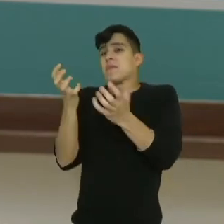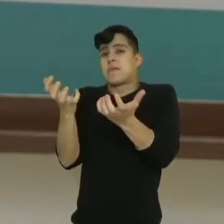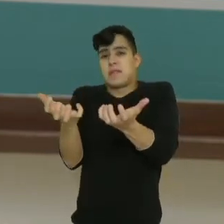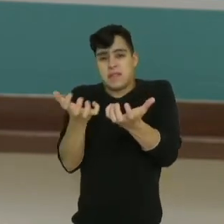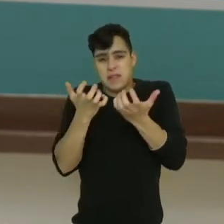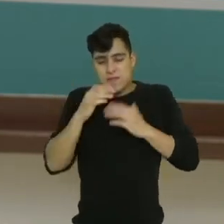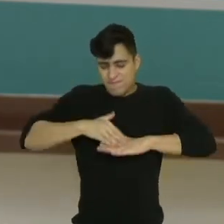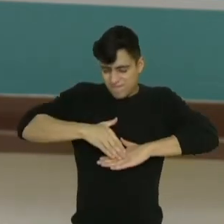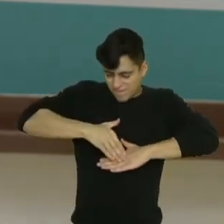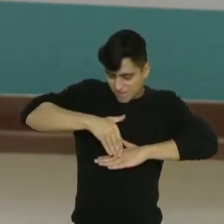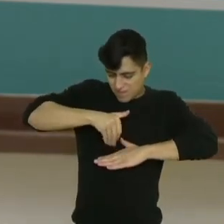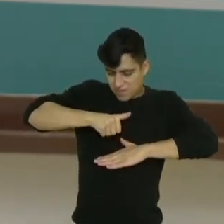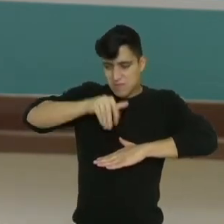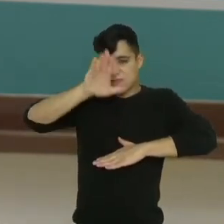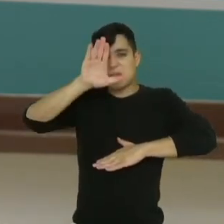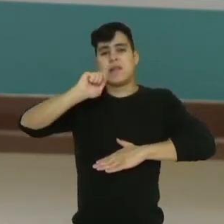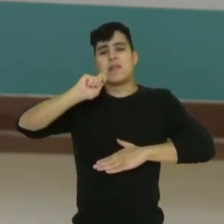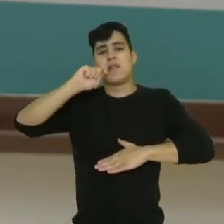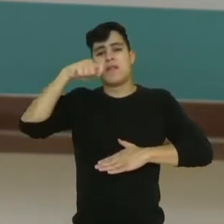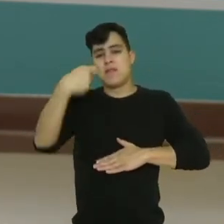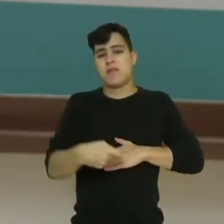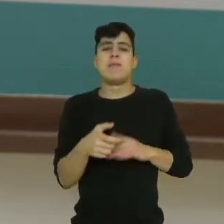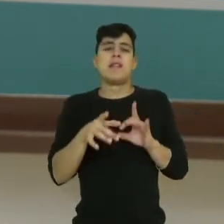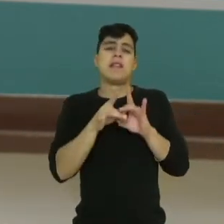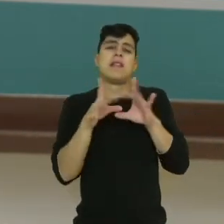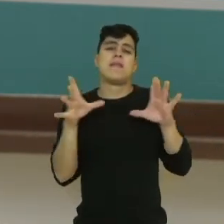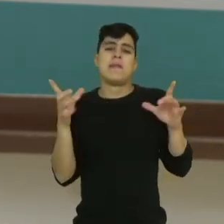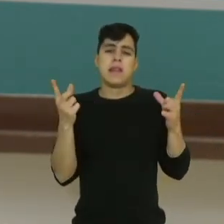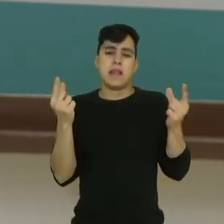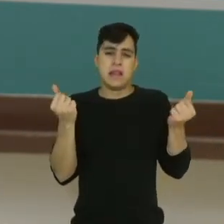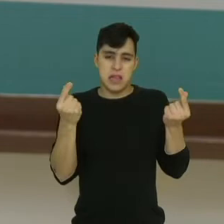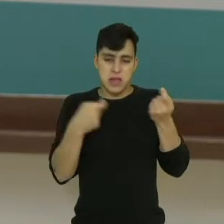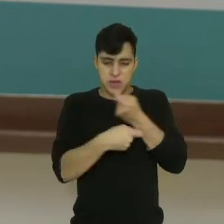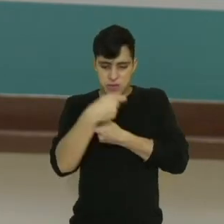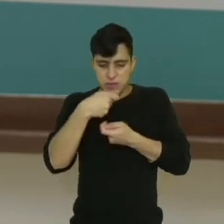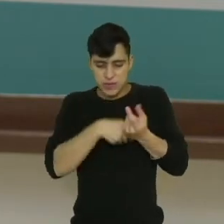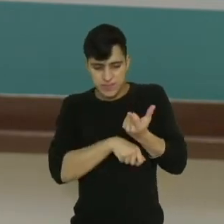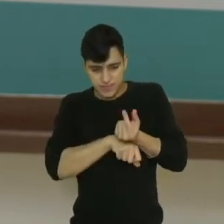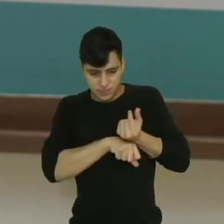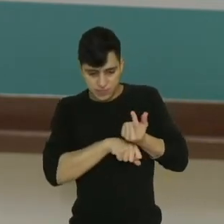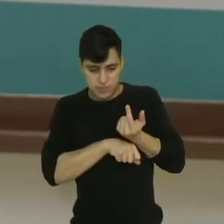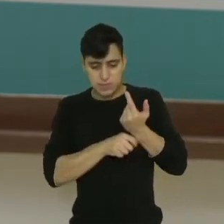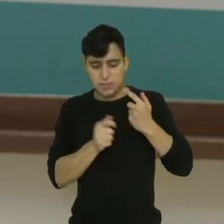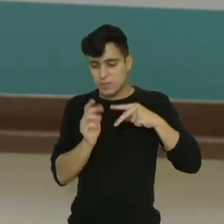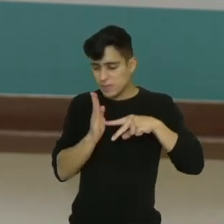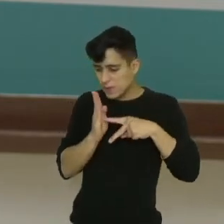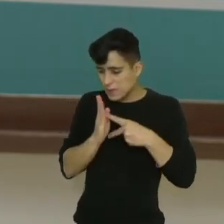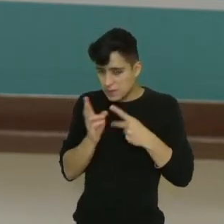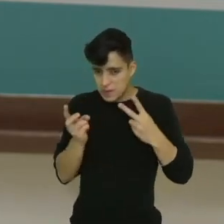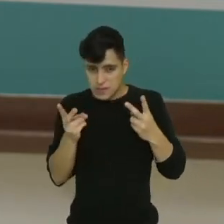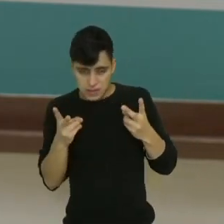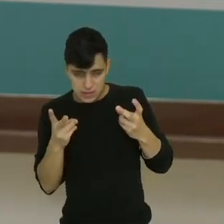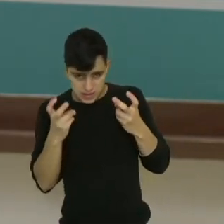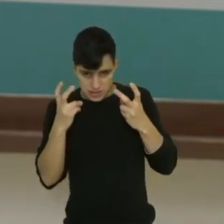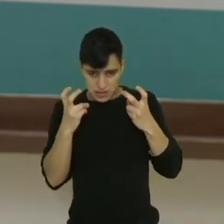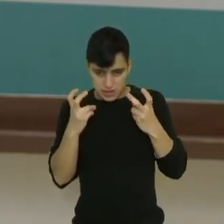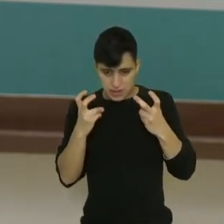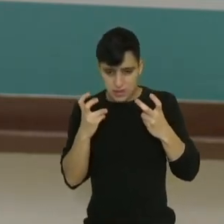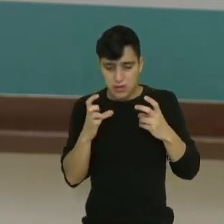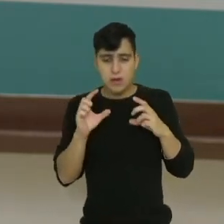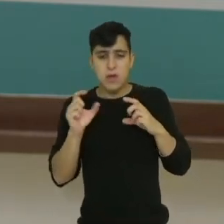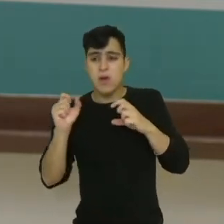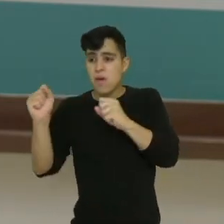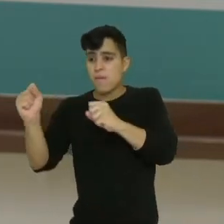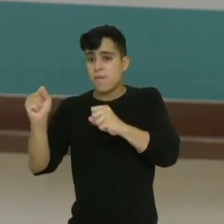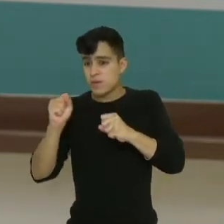deu asas e nós vamos ter o chamado liberalismo econômico, onde literalmente se percebe uma diminuição da concentração do